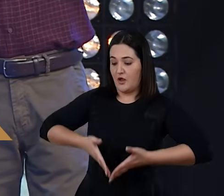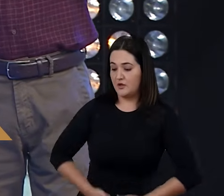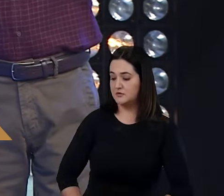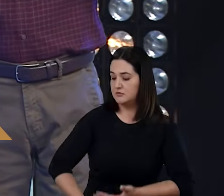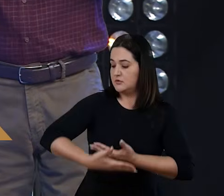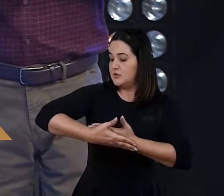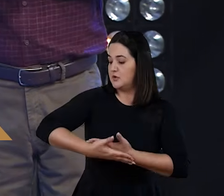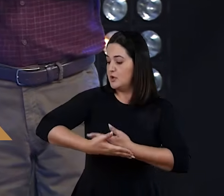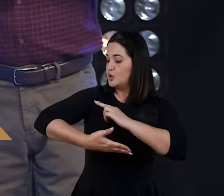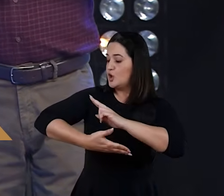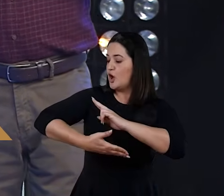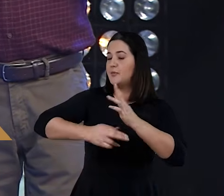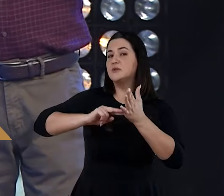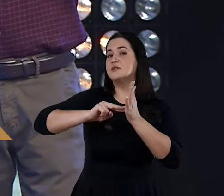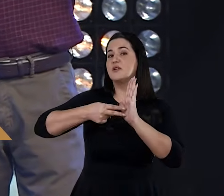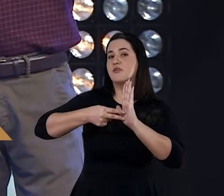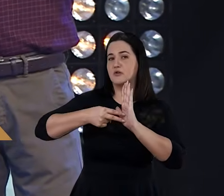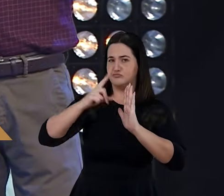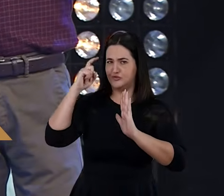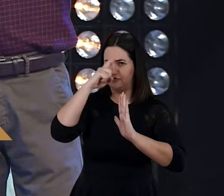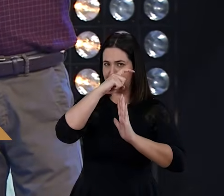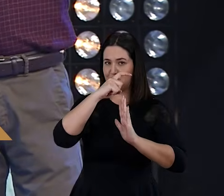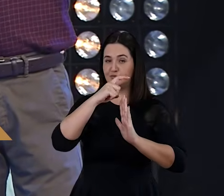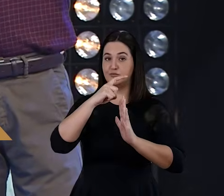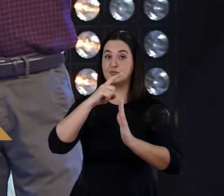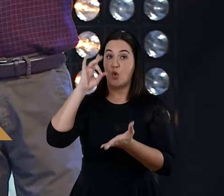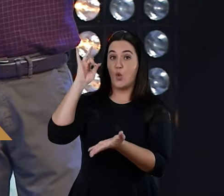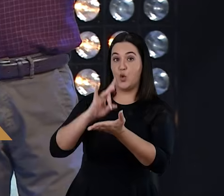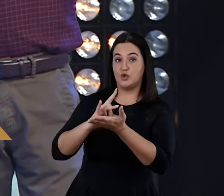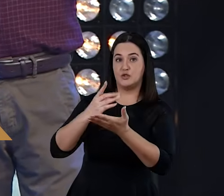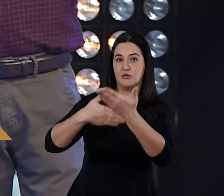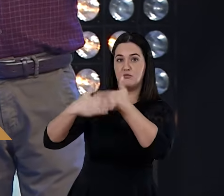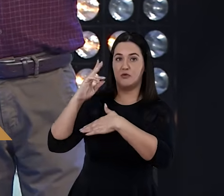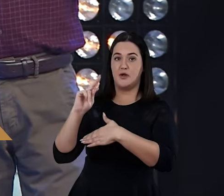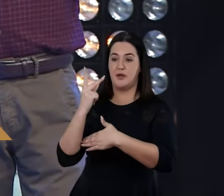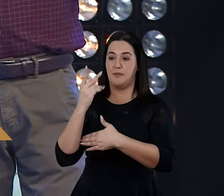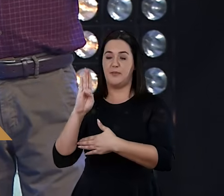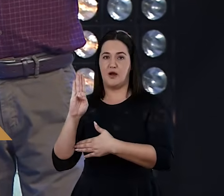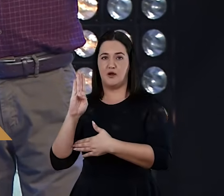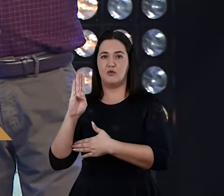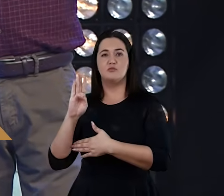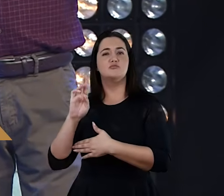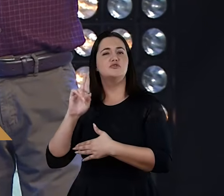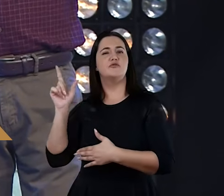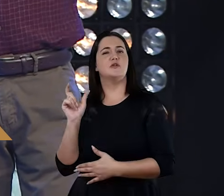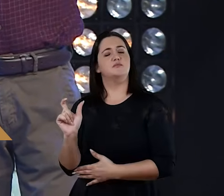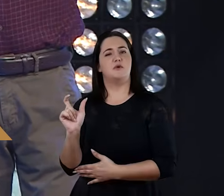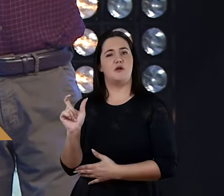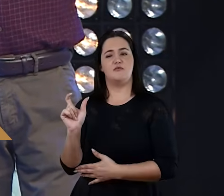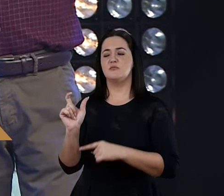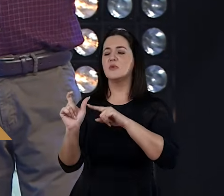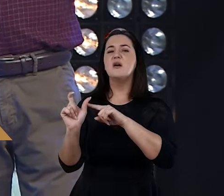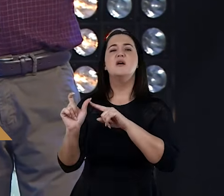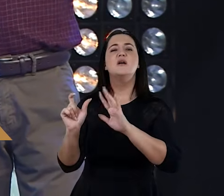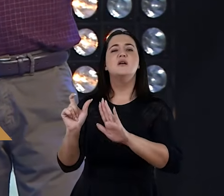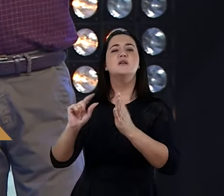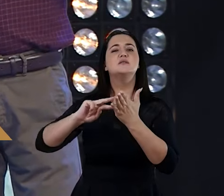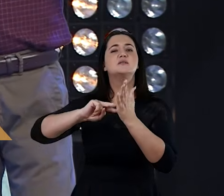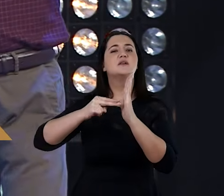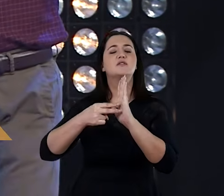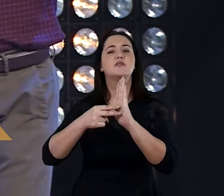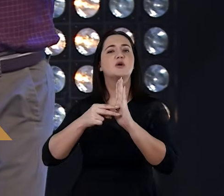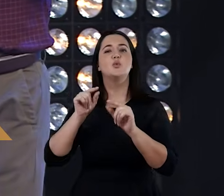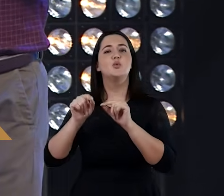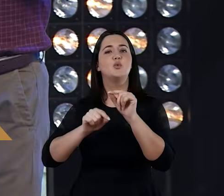receber, Sansão. No original hebraico, se diz Shamshom. Agora, o que significaria esse nome?